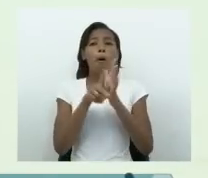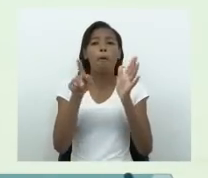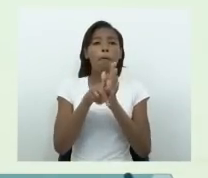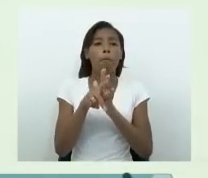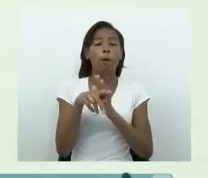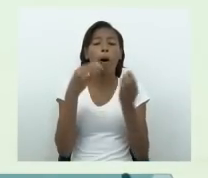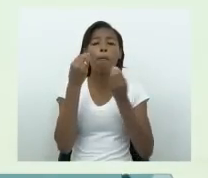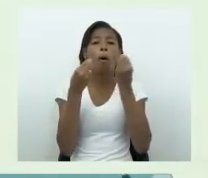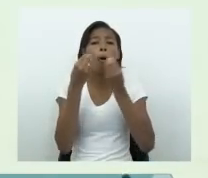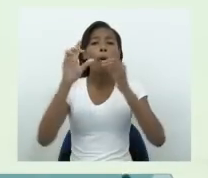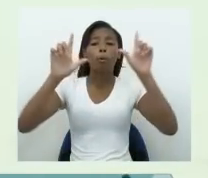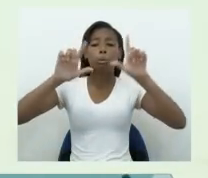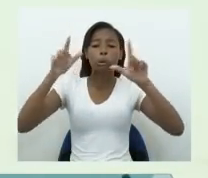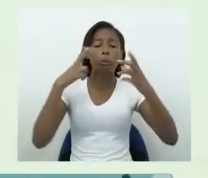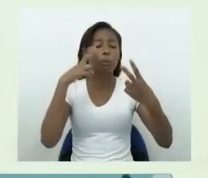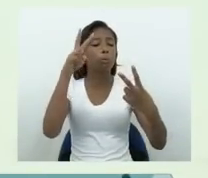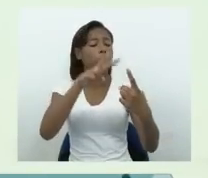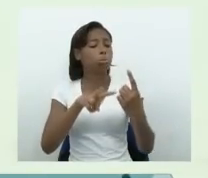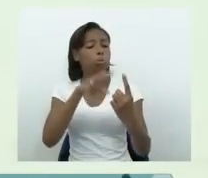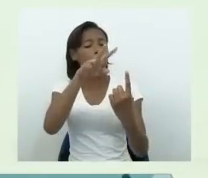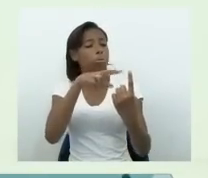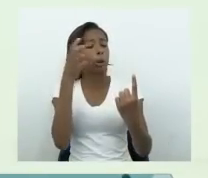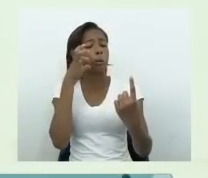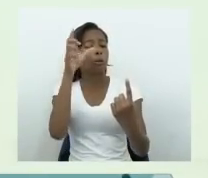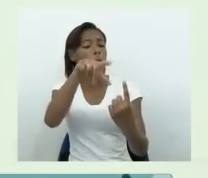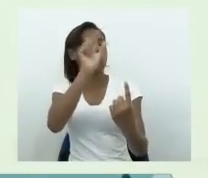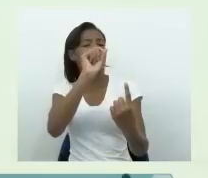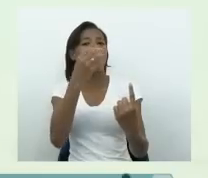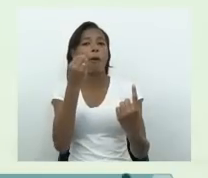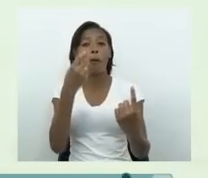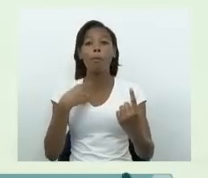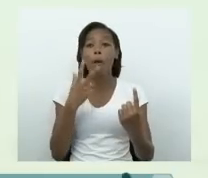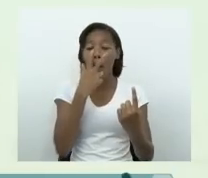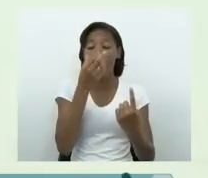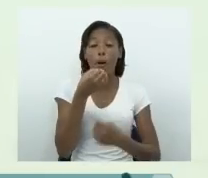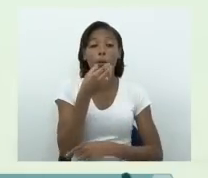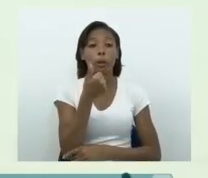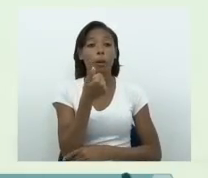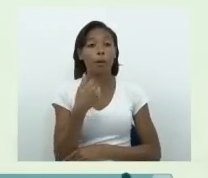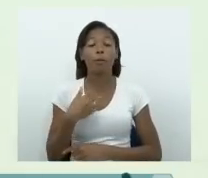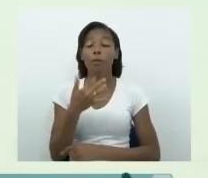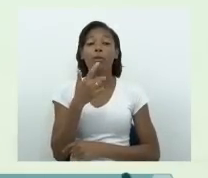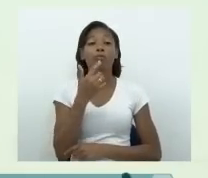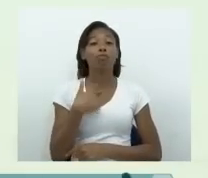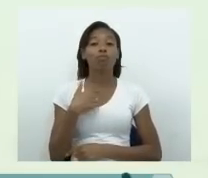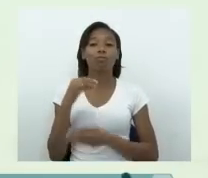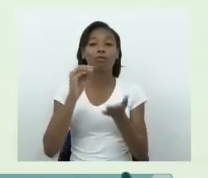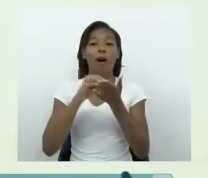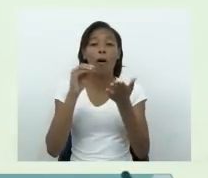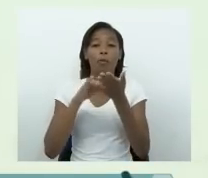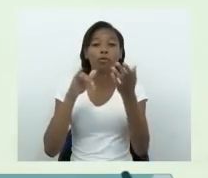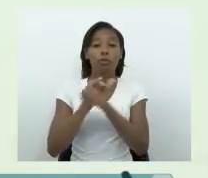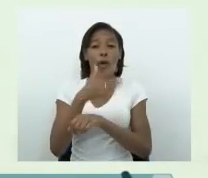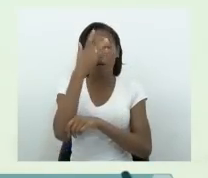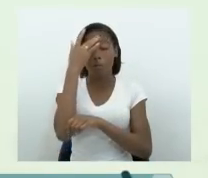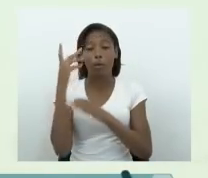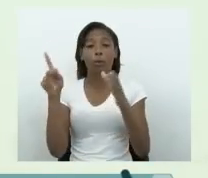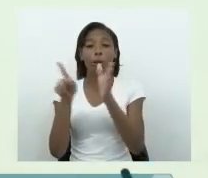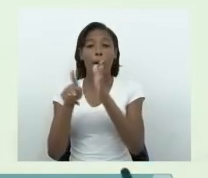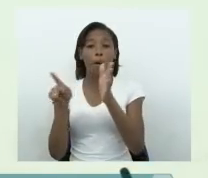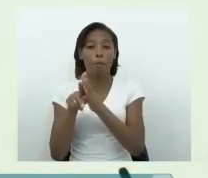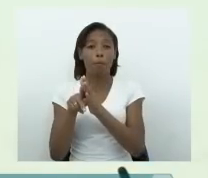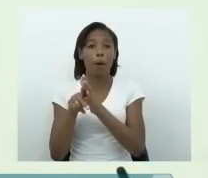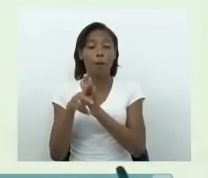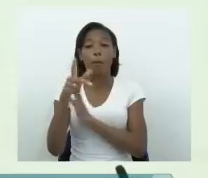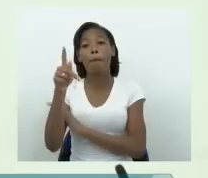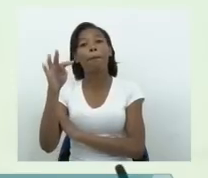da mídia dos candidatos a prefeito. Eu avalio muito positivamente, infelizmente não tivemos aí candidatos que deveriam estar, como o próprio